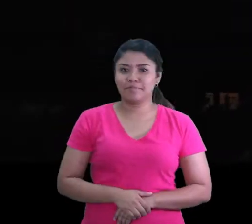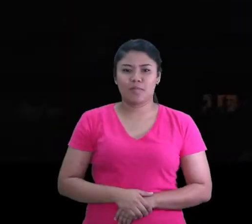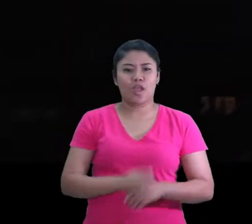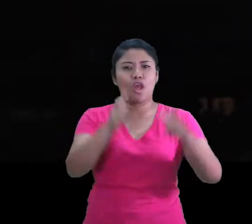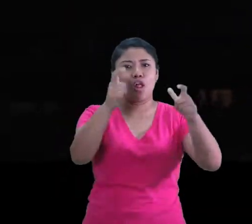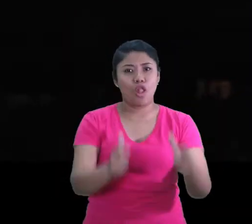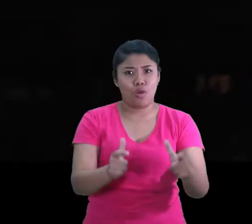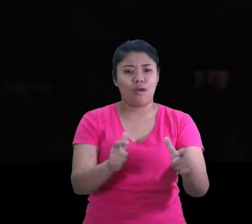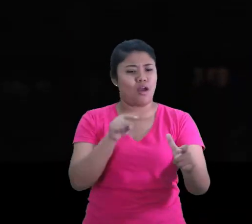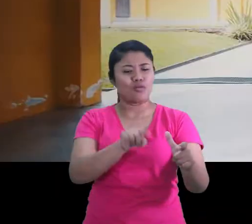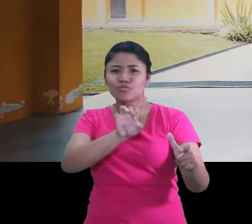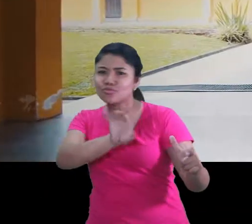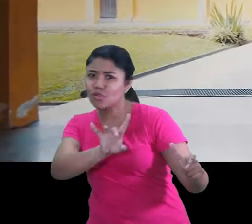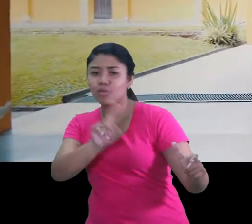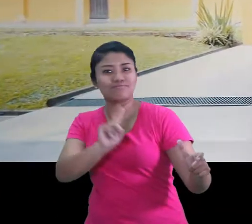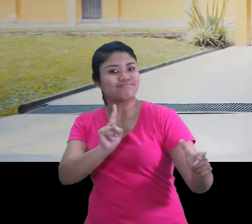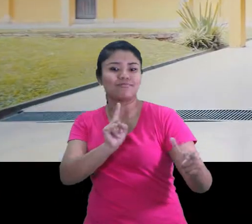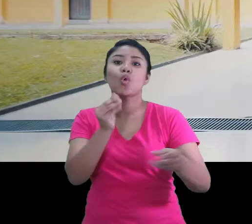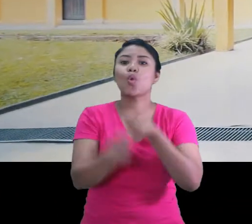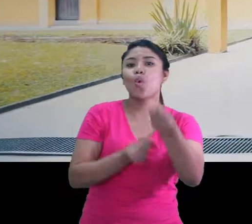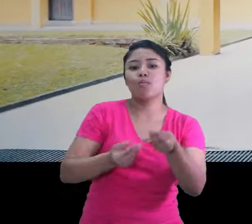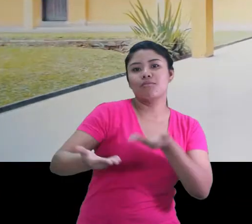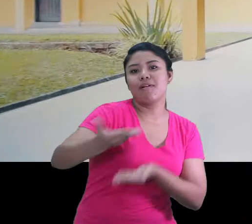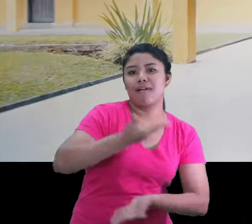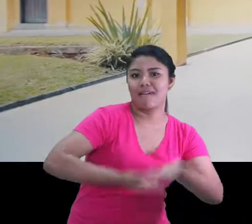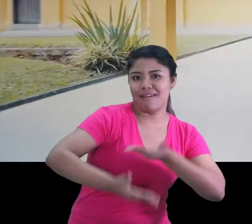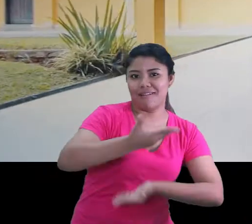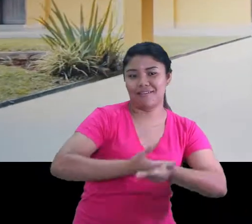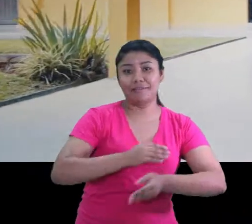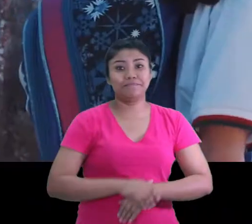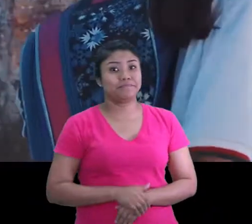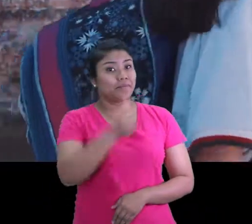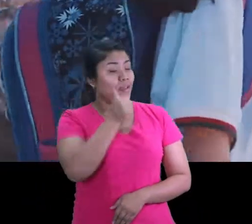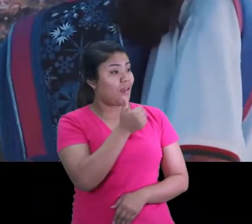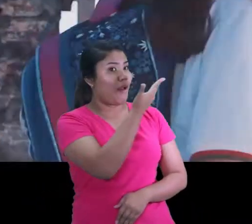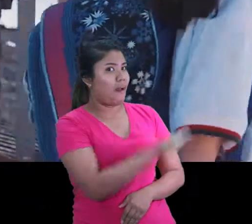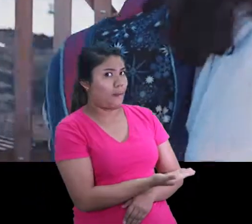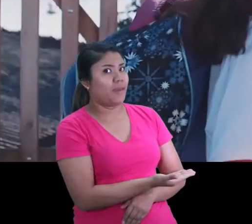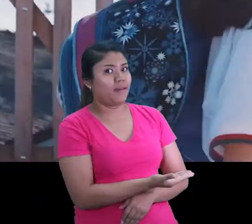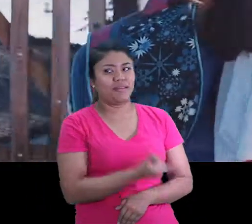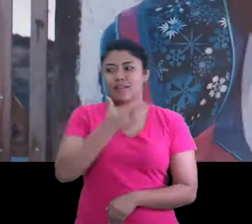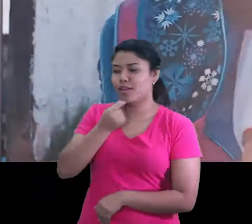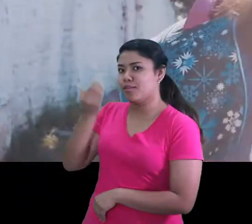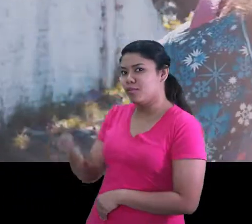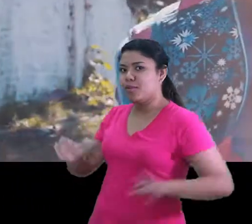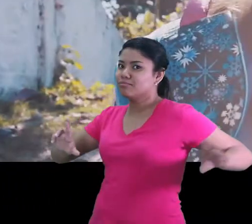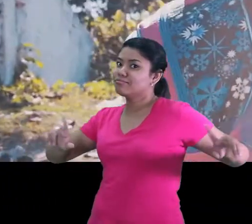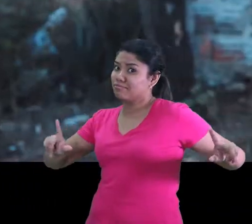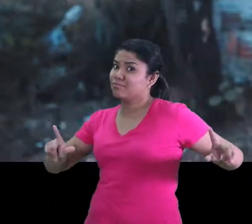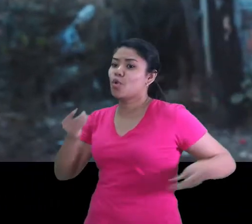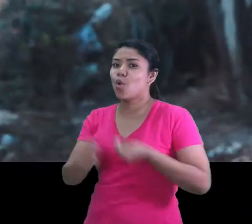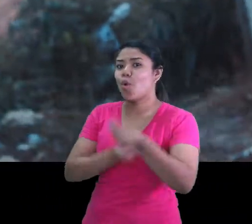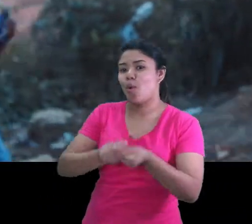lugar, é o que fazemos com ele, como interagimos com o espaço. A maneira que Rebeca interage com sua escola não é a mesma